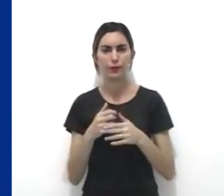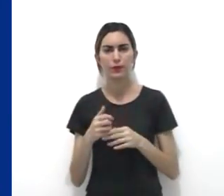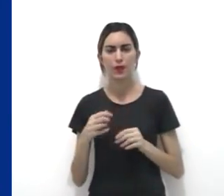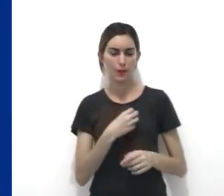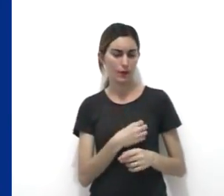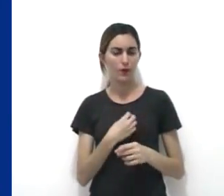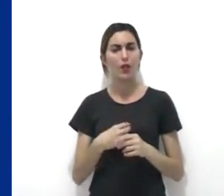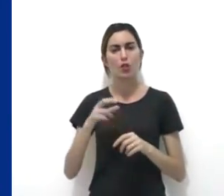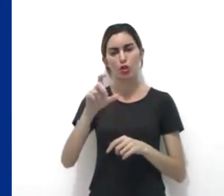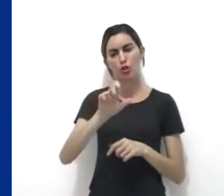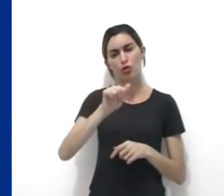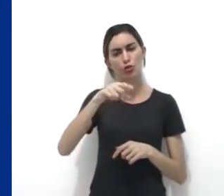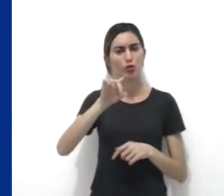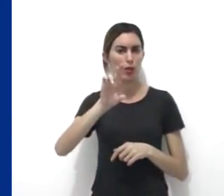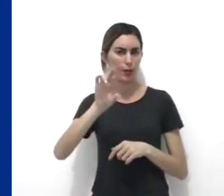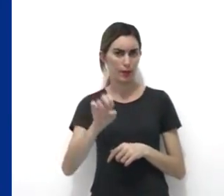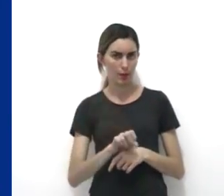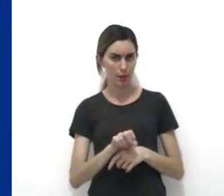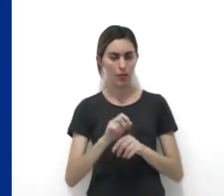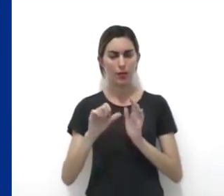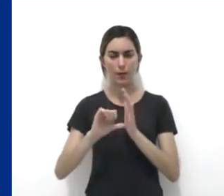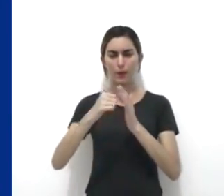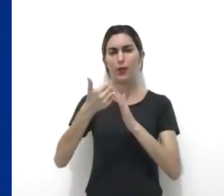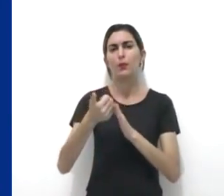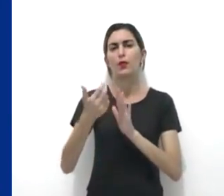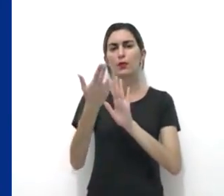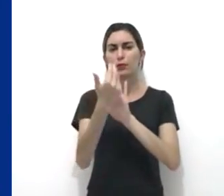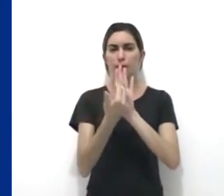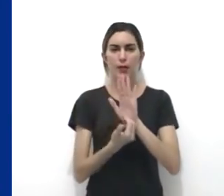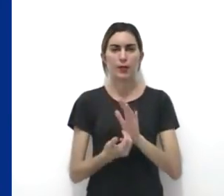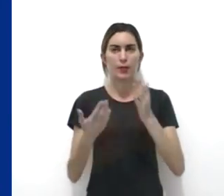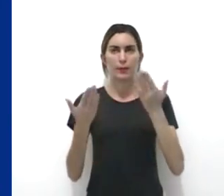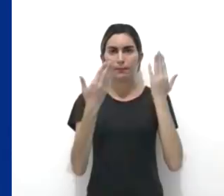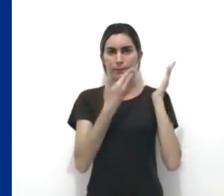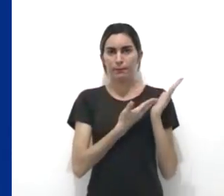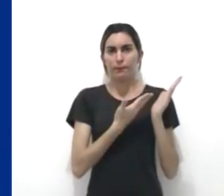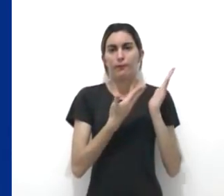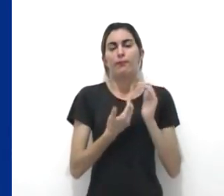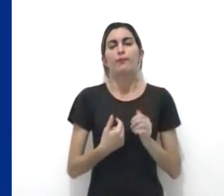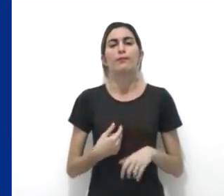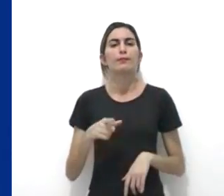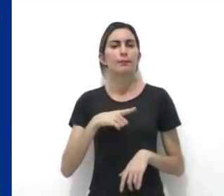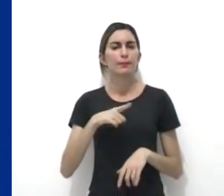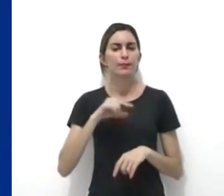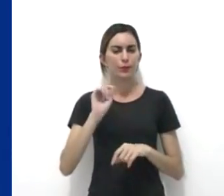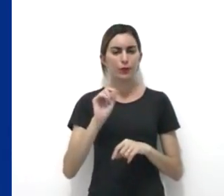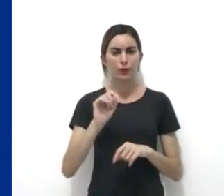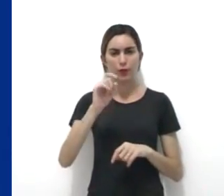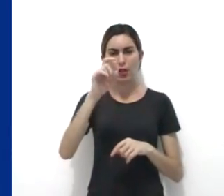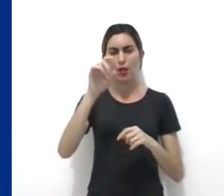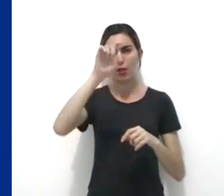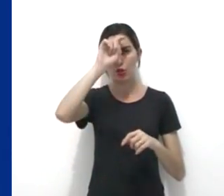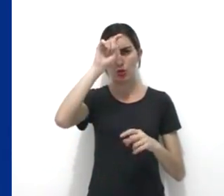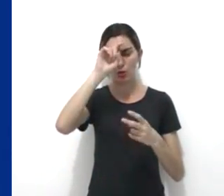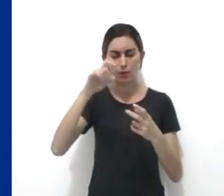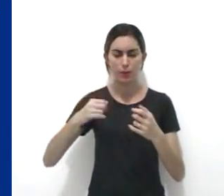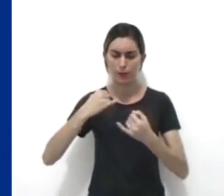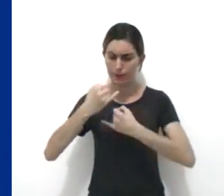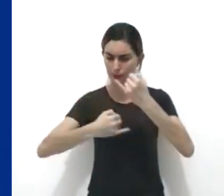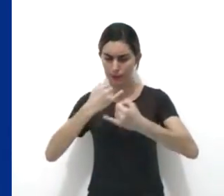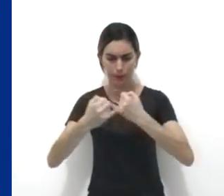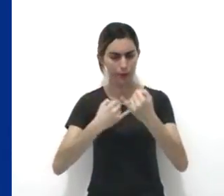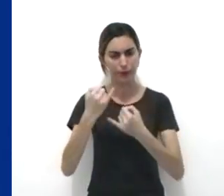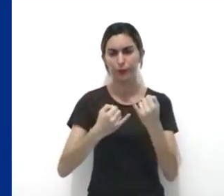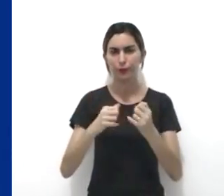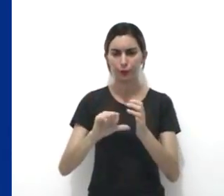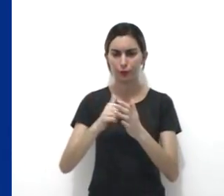distintos da vivência do xadrez. Então, a primeira figura acima seriam egípcios jogando